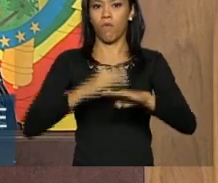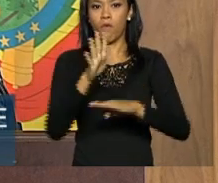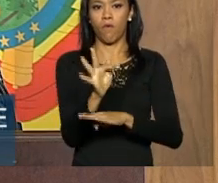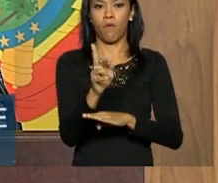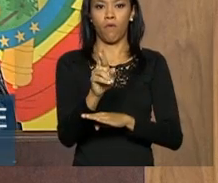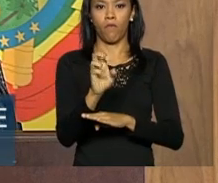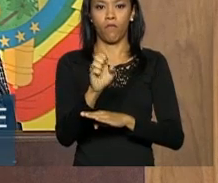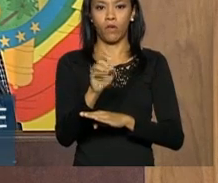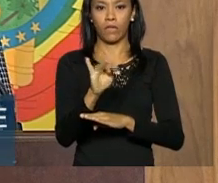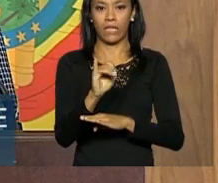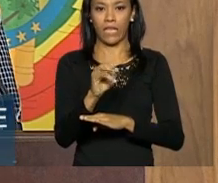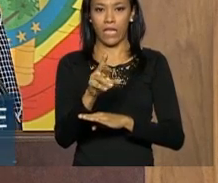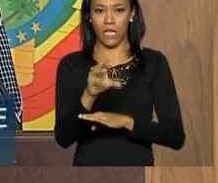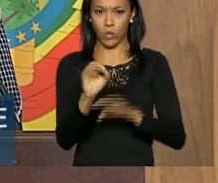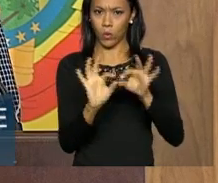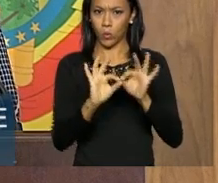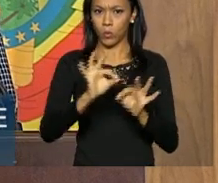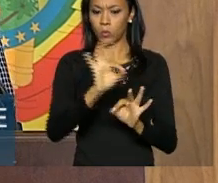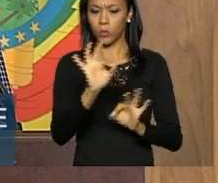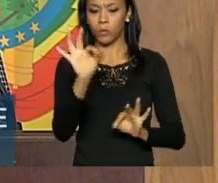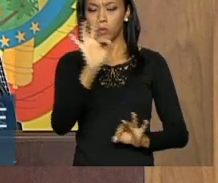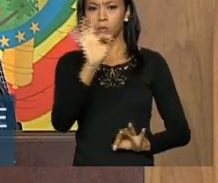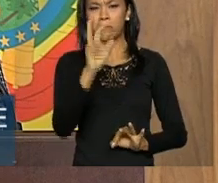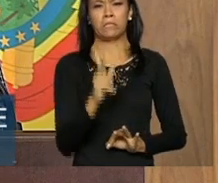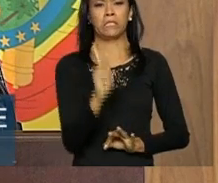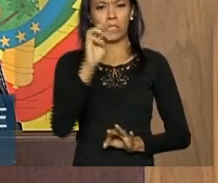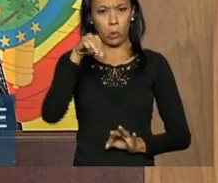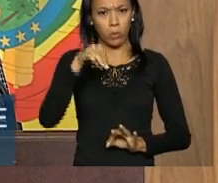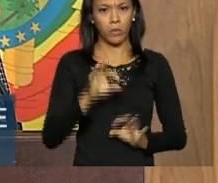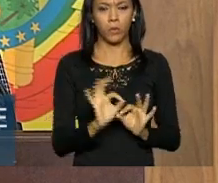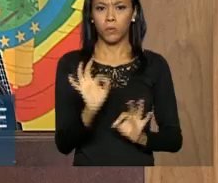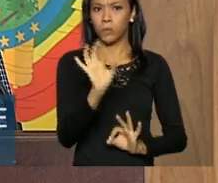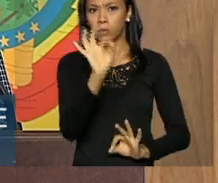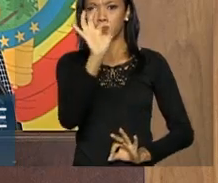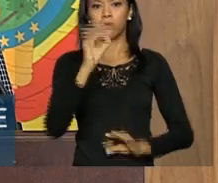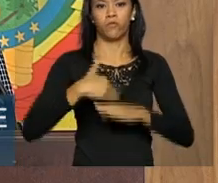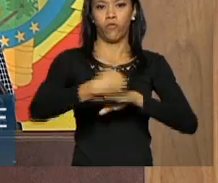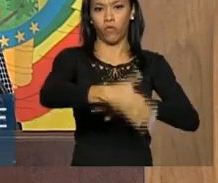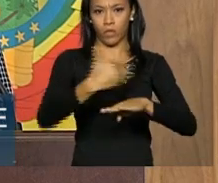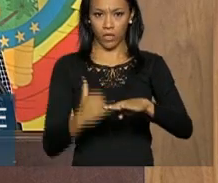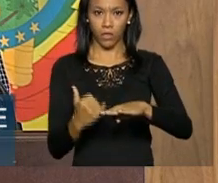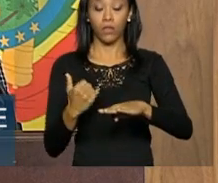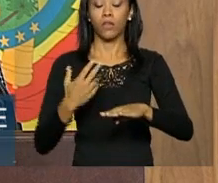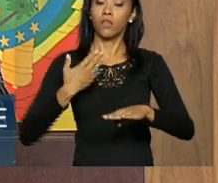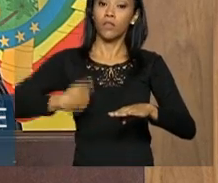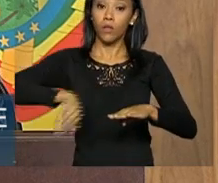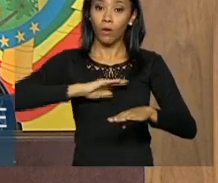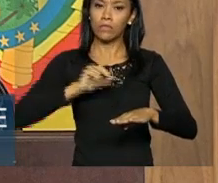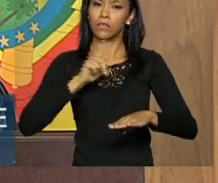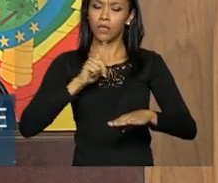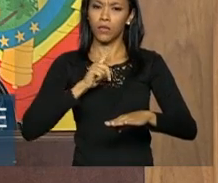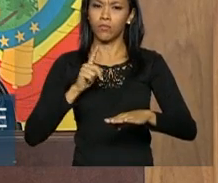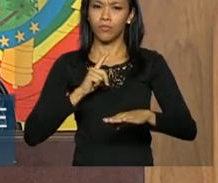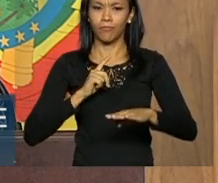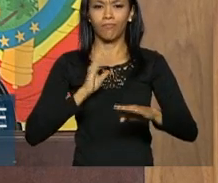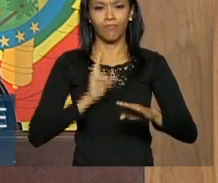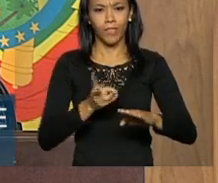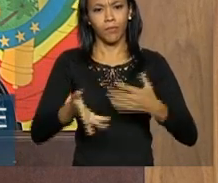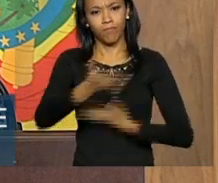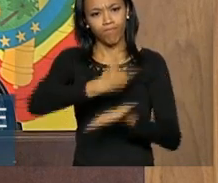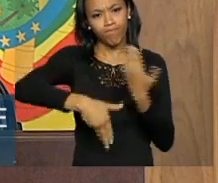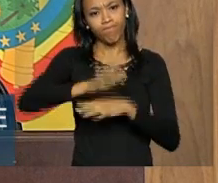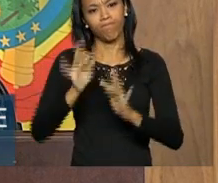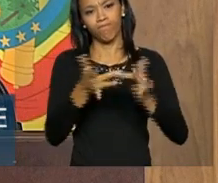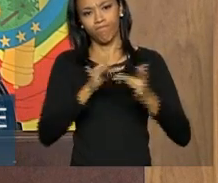grande extensão em milhares de quilômetros, e com o qual mantemos forte processo de integração.